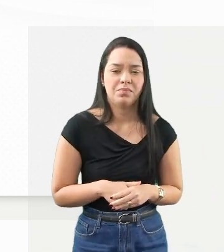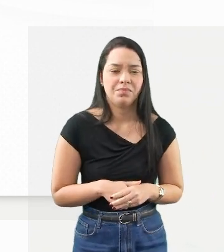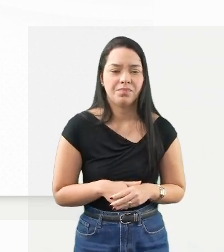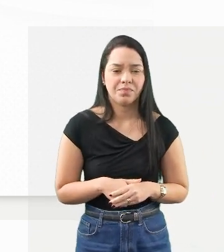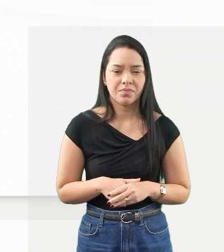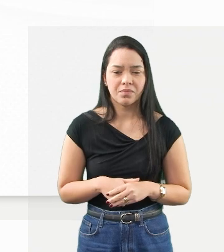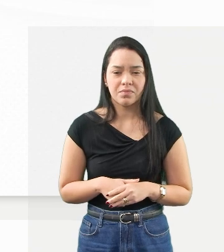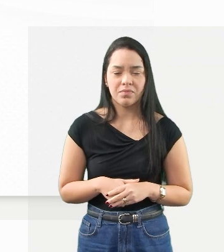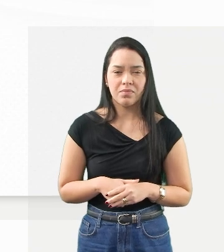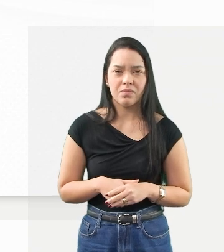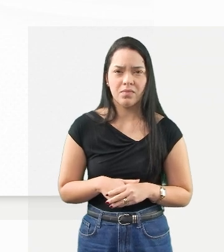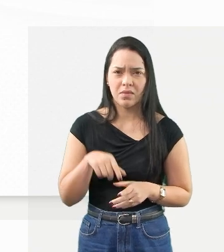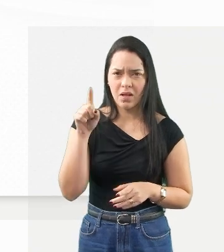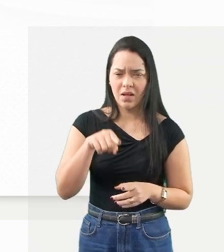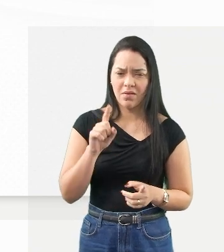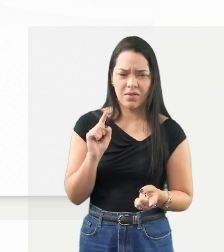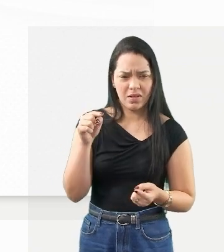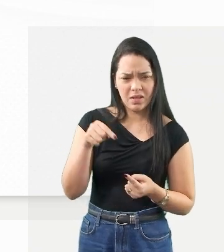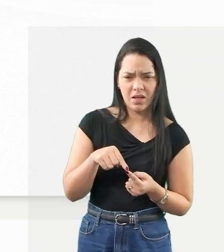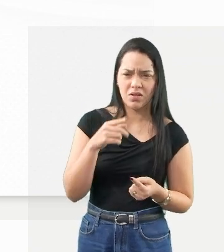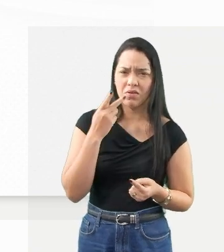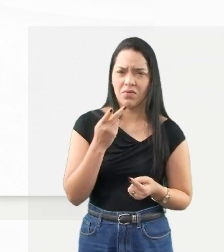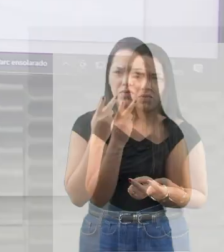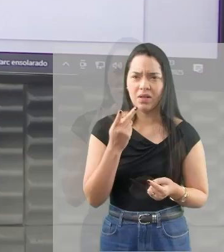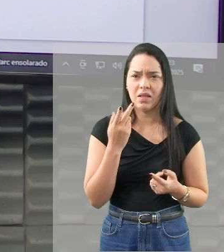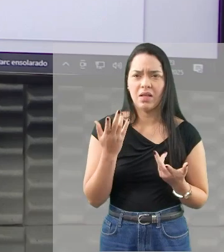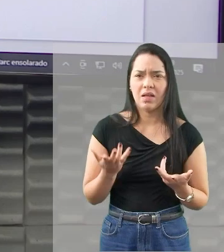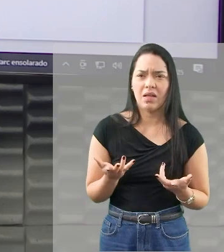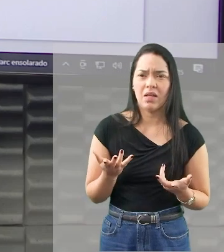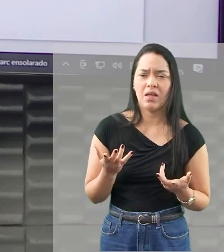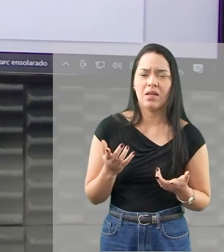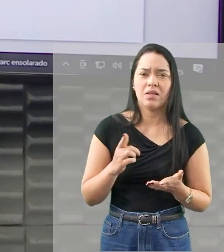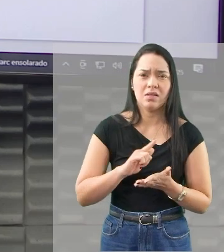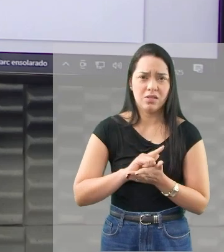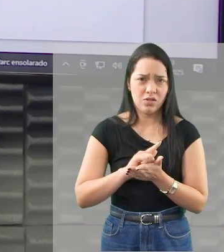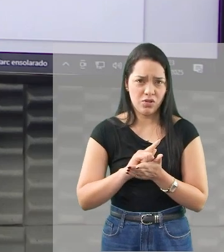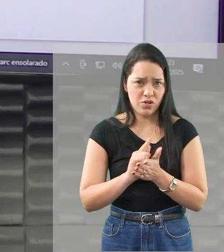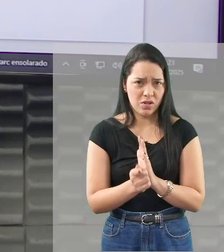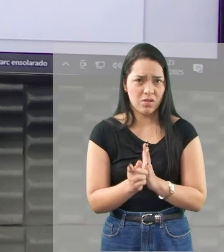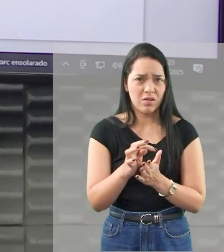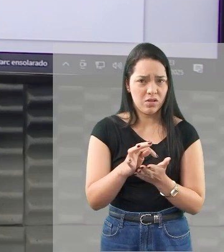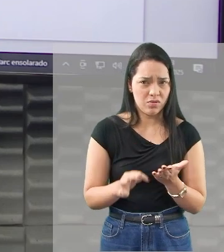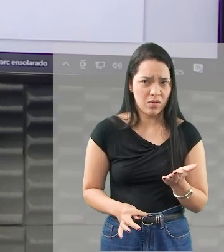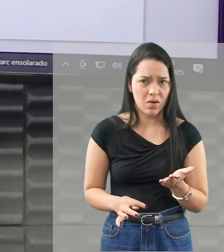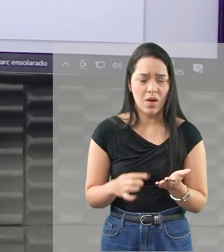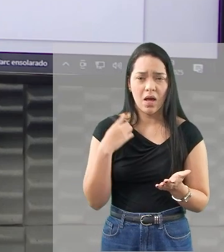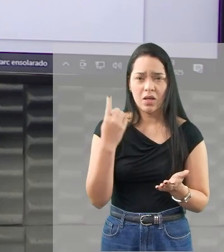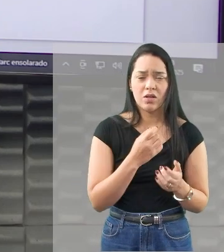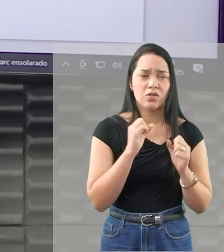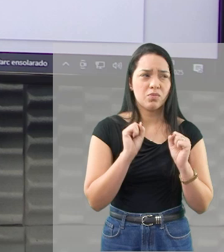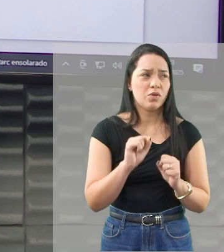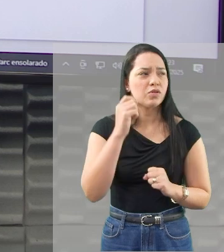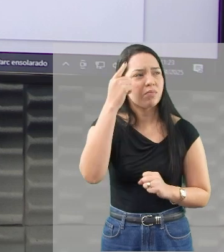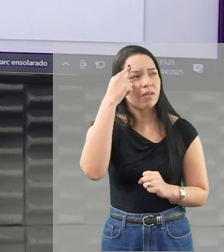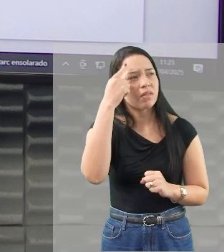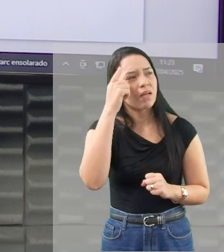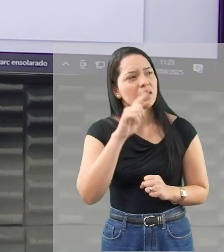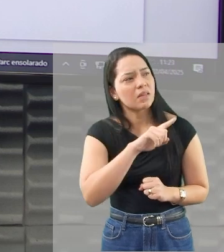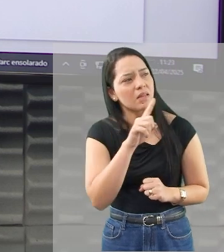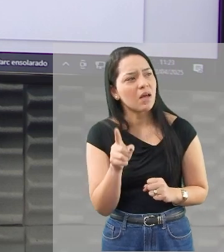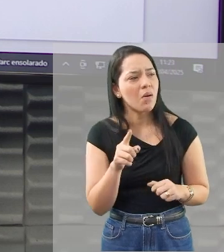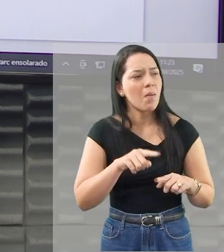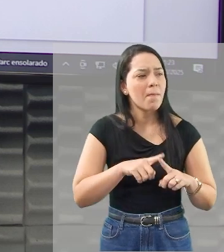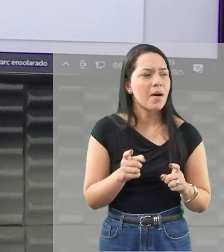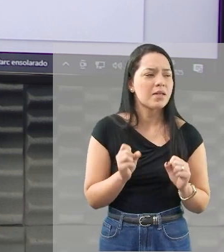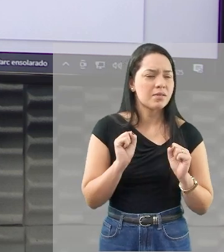essa finalidade que a gente tem quando a gente fala desse gênero textual folder, né? A gente pode até pensar, não, mas o folder,